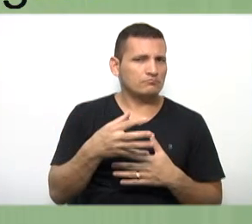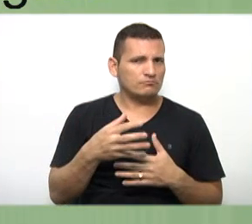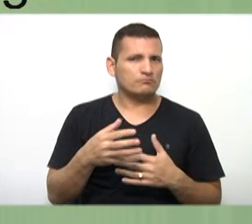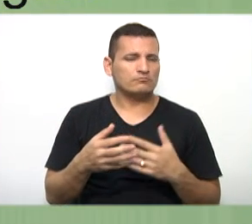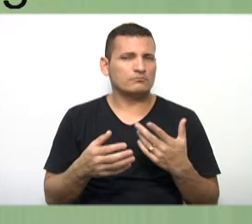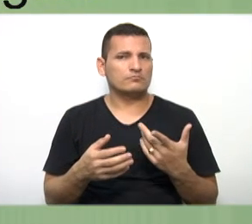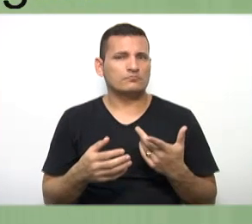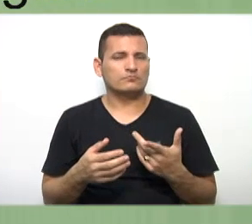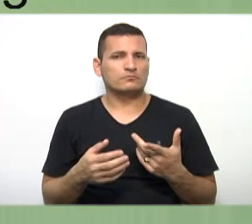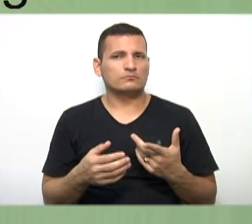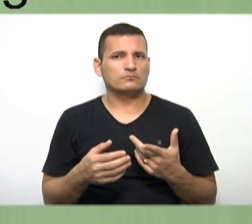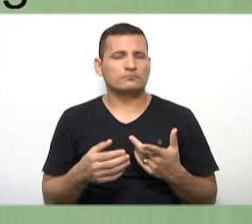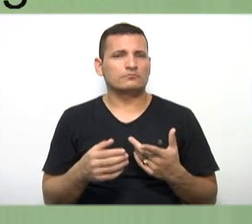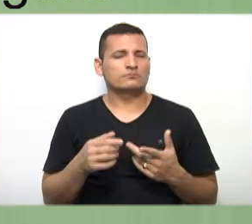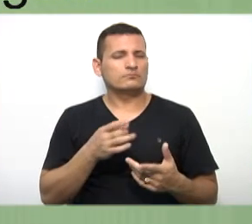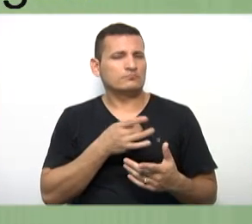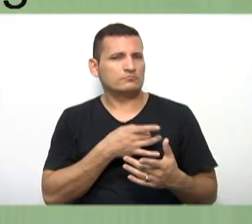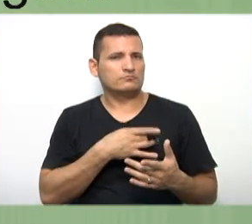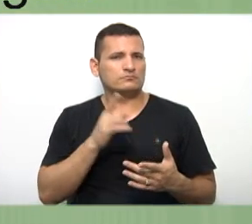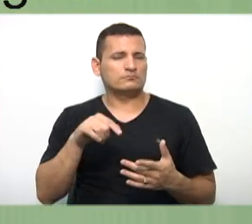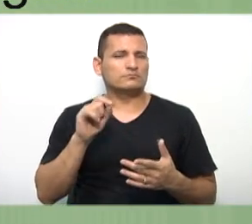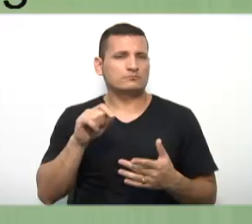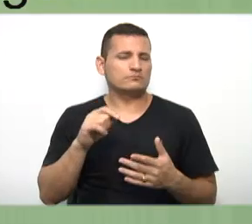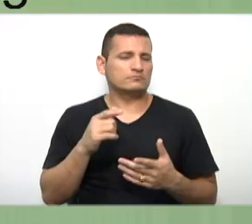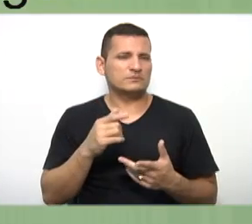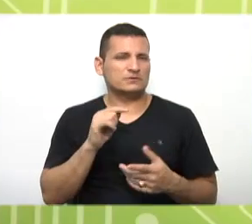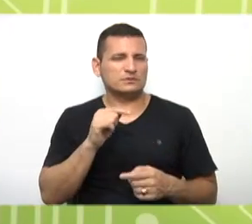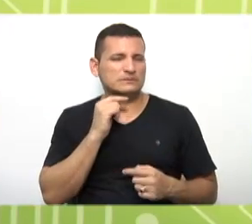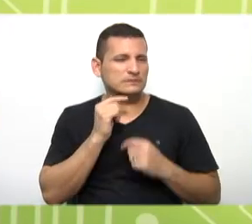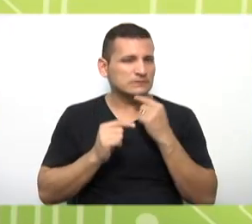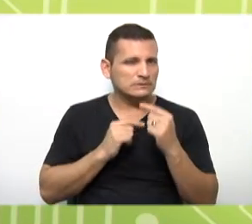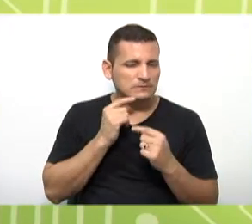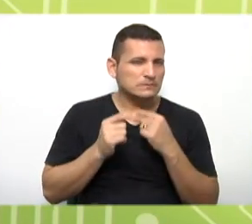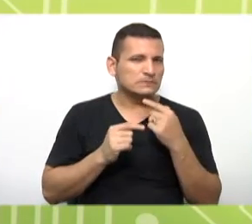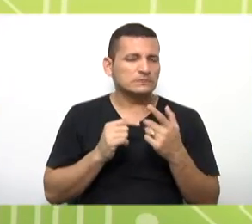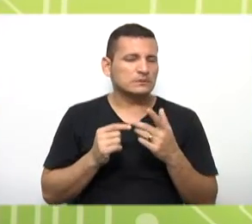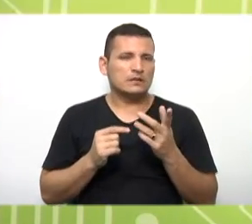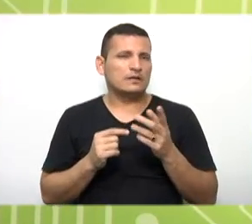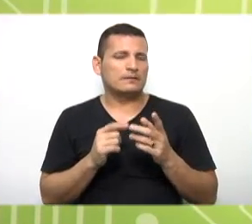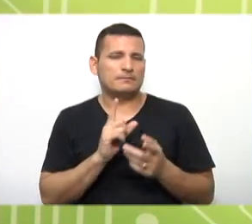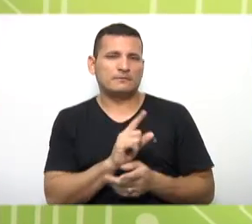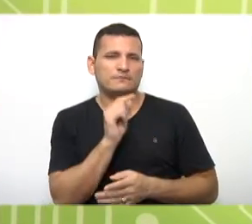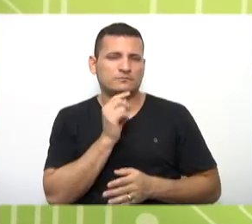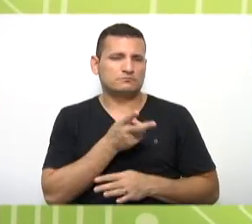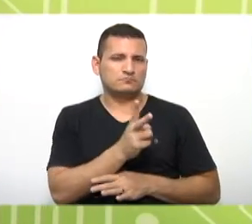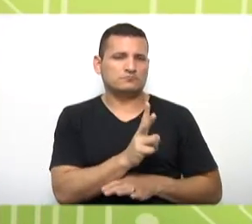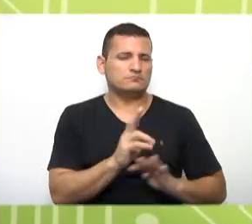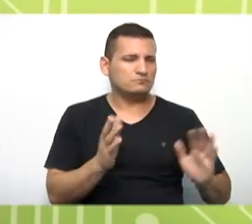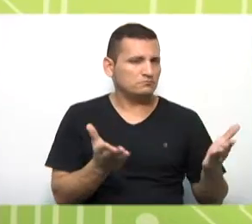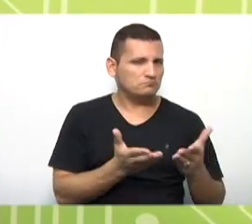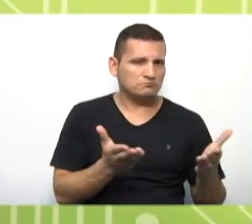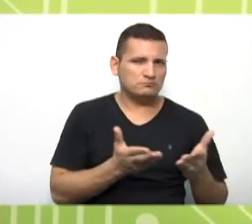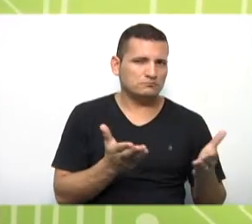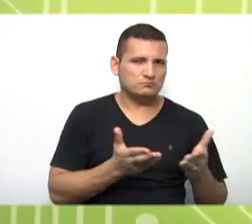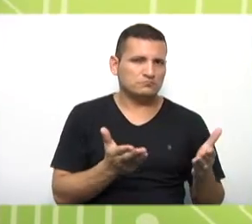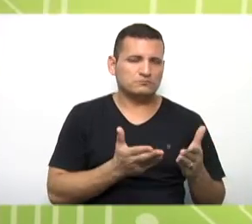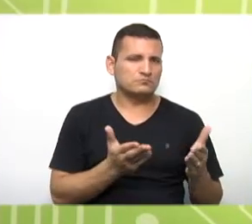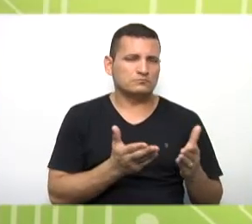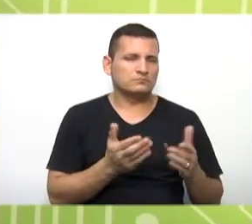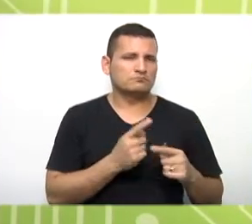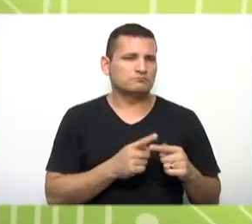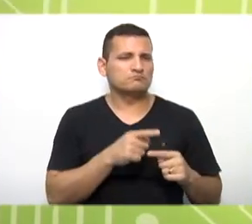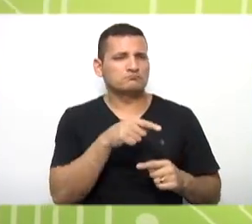medo daquilo que essa insegurança ela gera falar, eu prefiro continuar da forma que nós estamos, porque tá